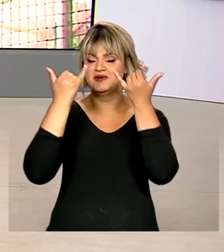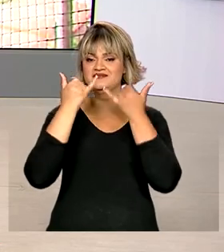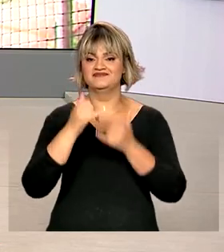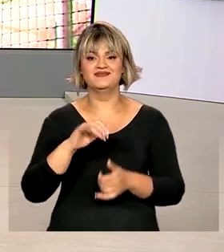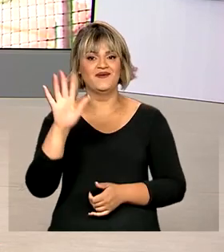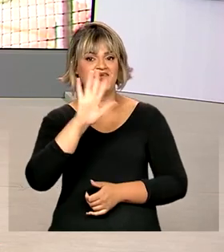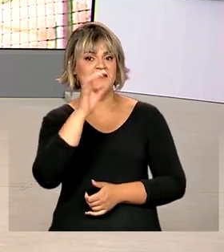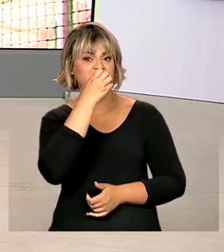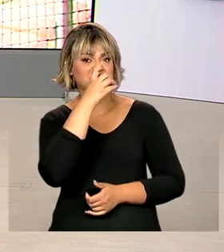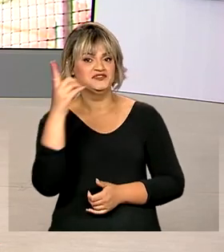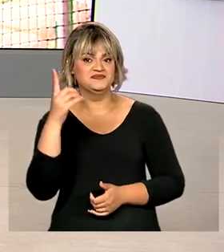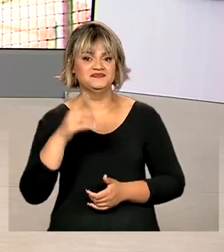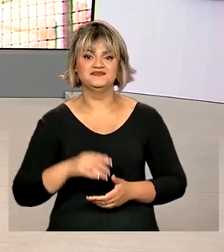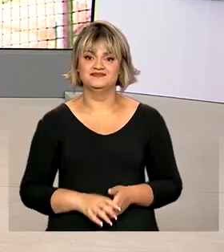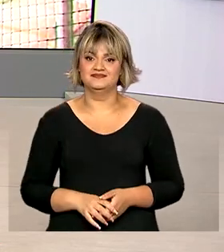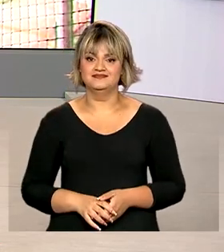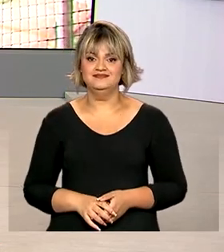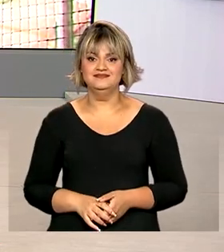Oi, Glauco, bom dia!